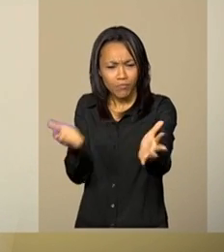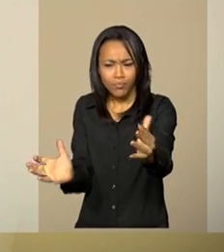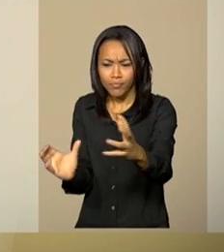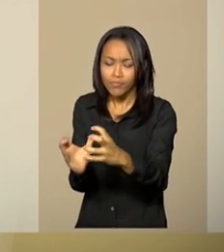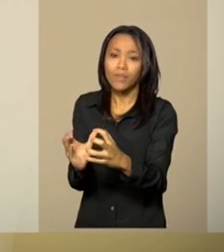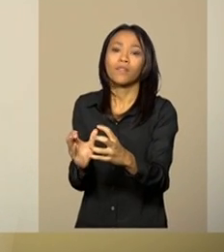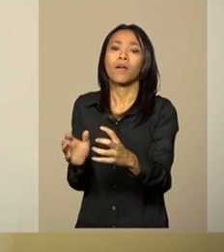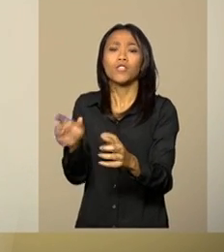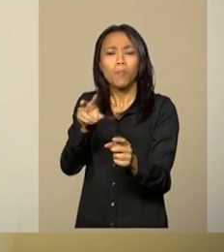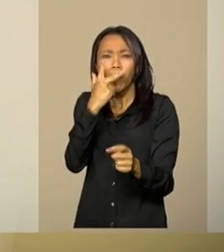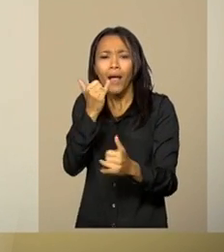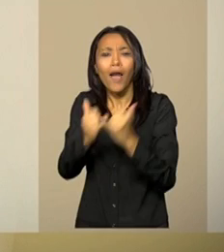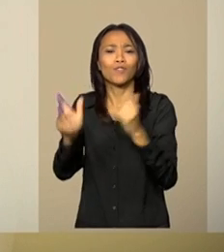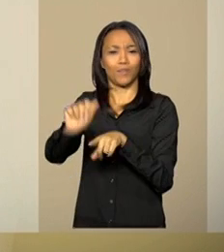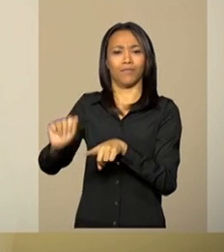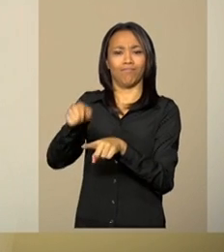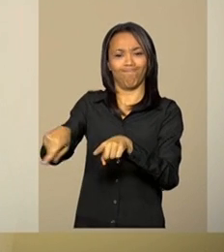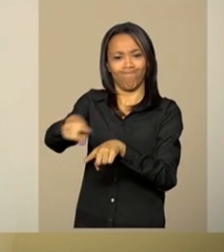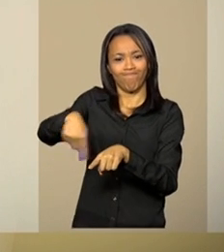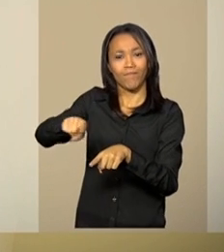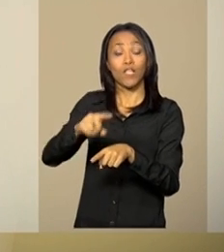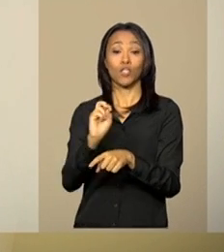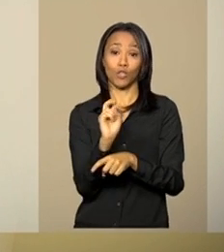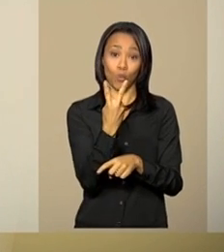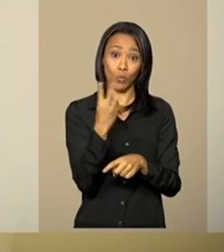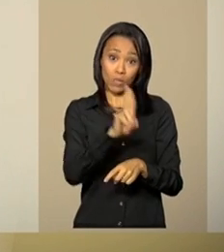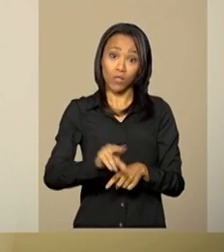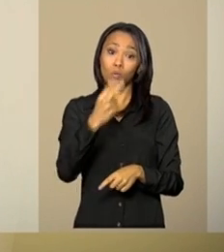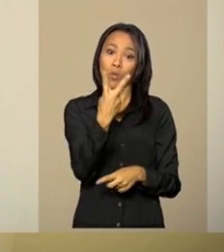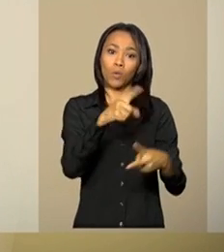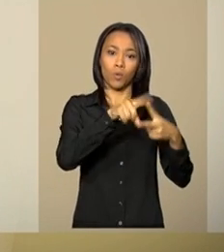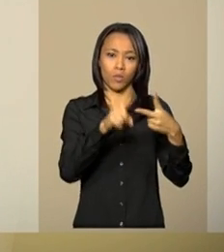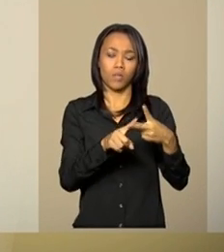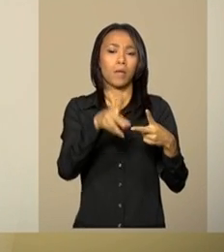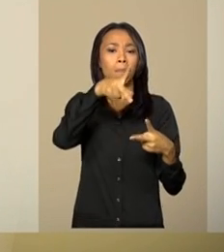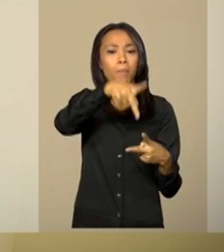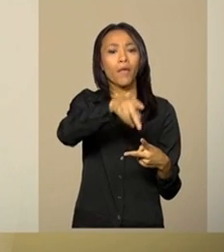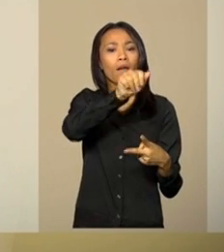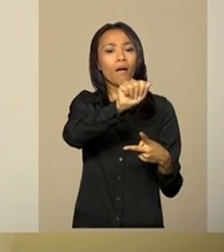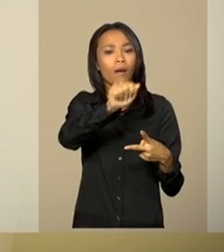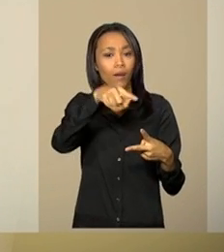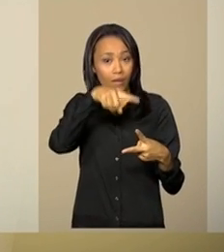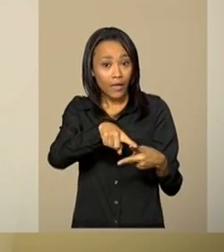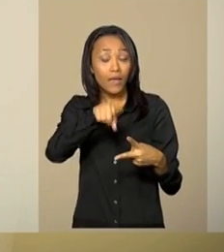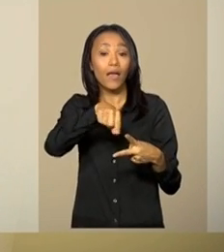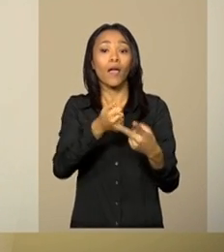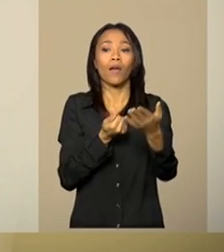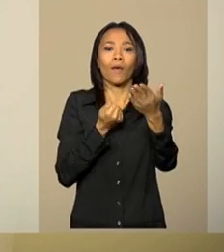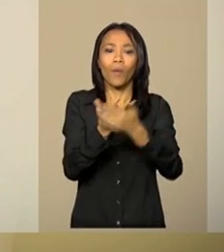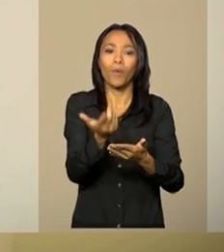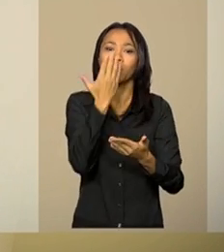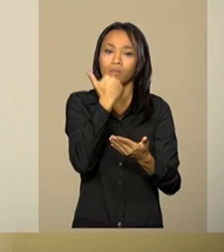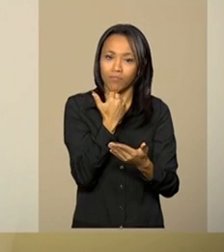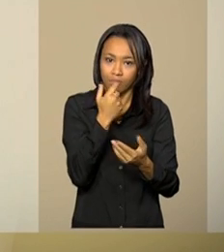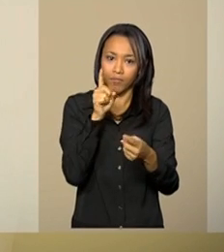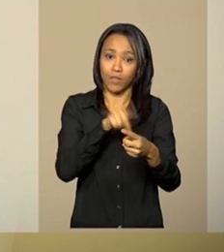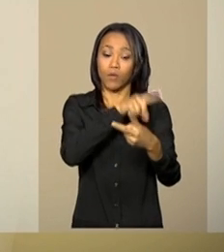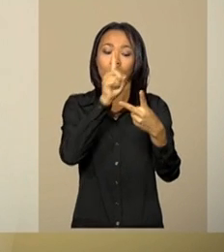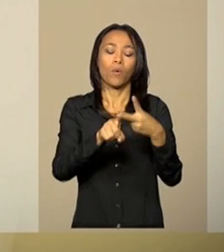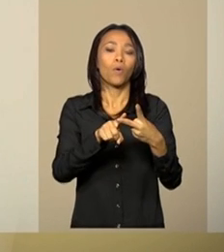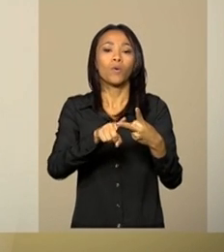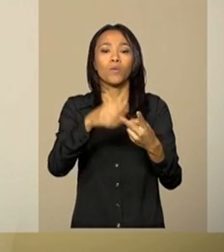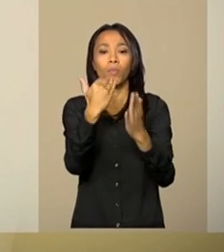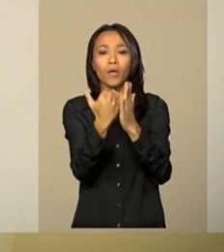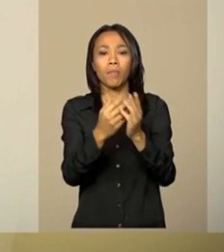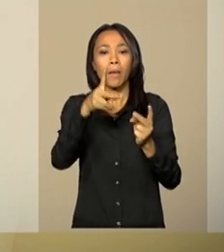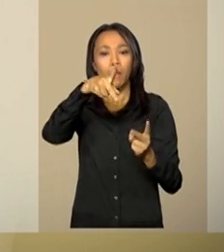agricultura familiar, por meio de dois programas, Luciano. Um chama PAA, que é o Programa de Aquisição de Alimentos, e o outro